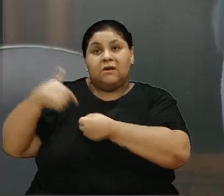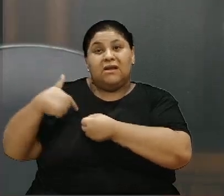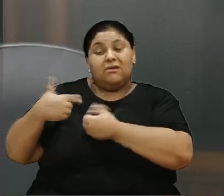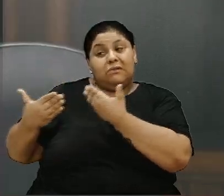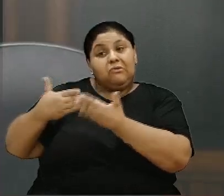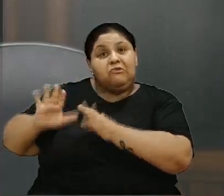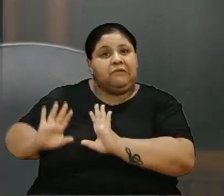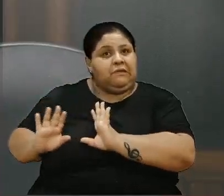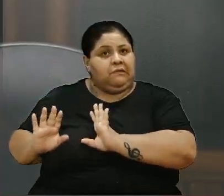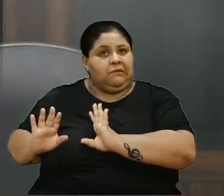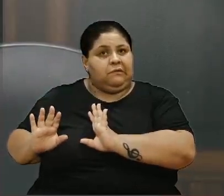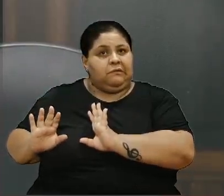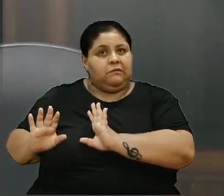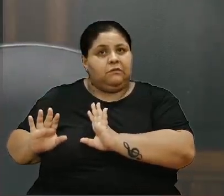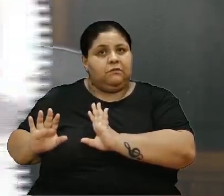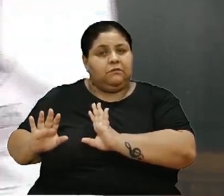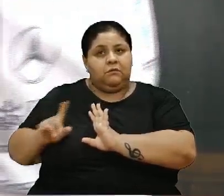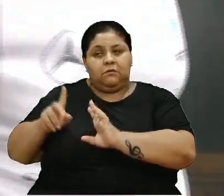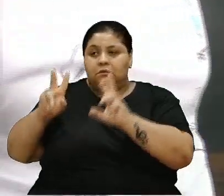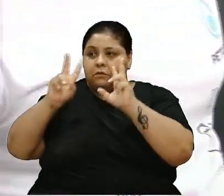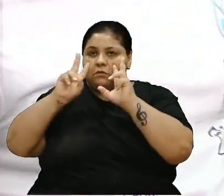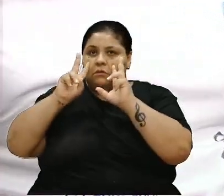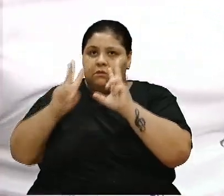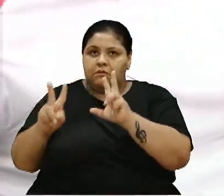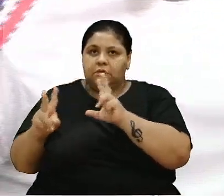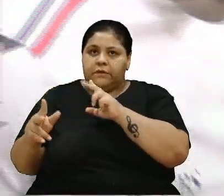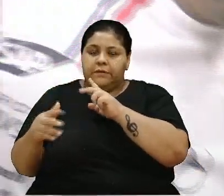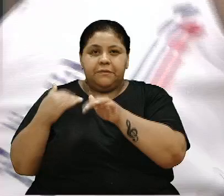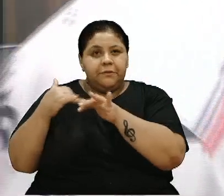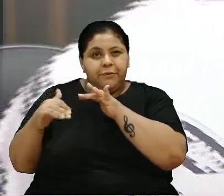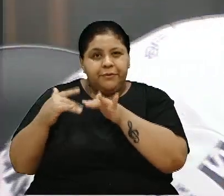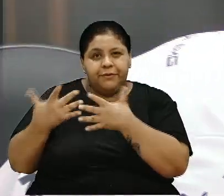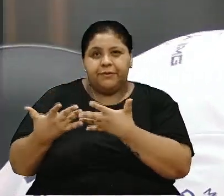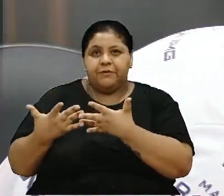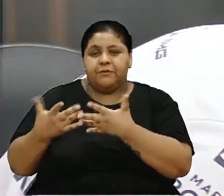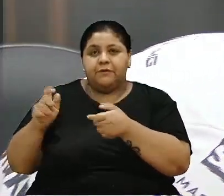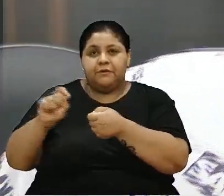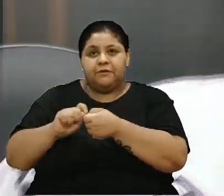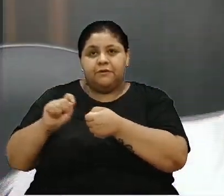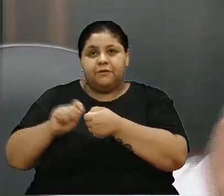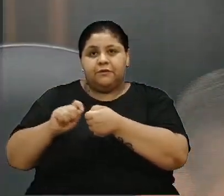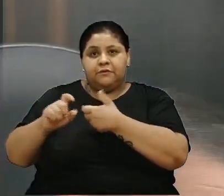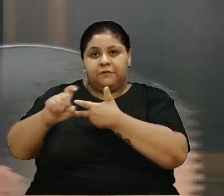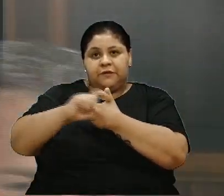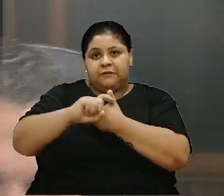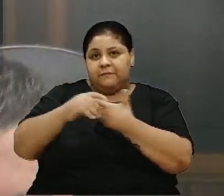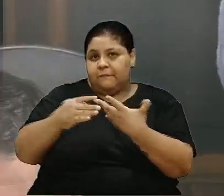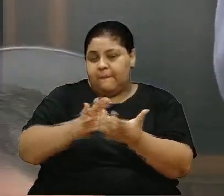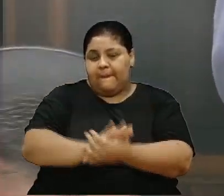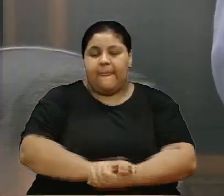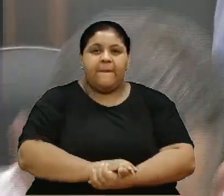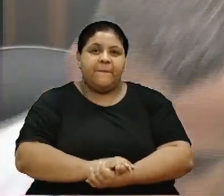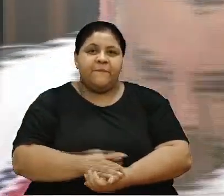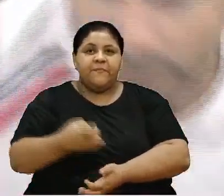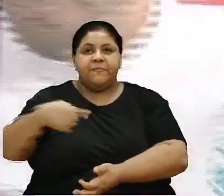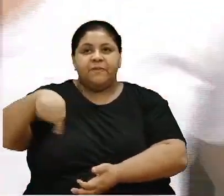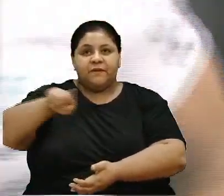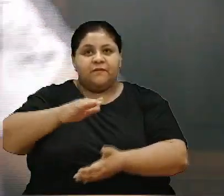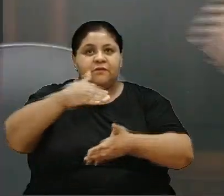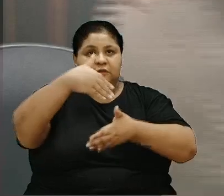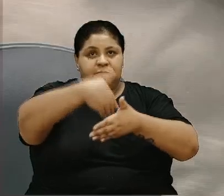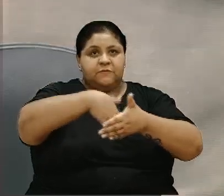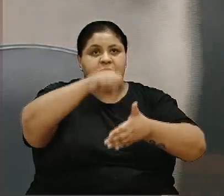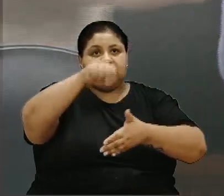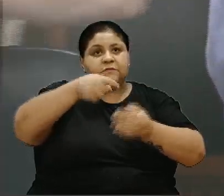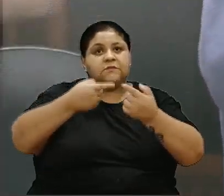dúvida disso. E não vejo esses movimentos sendo realizados pelo Executivo. Então, nós vamos votar a favor,